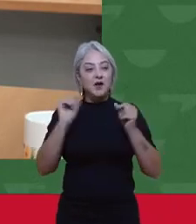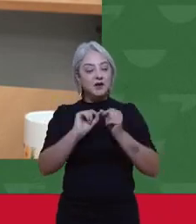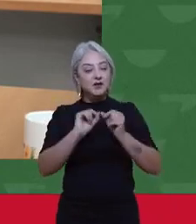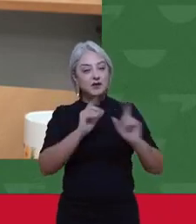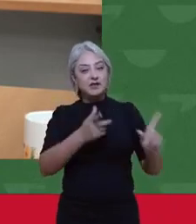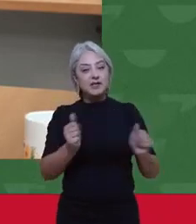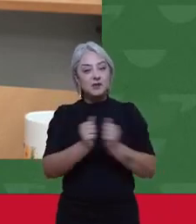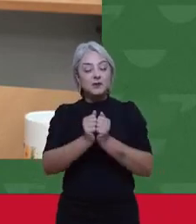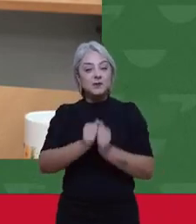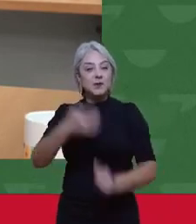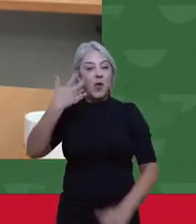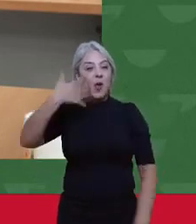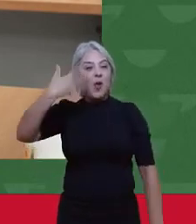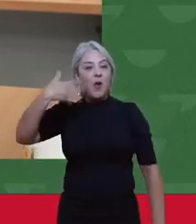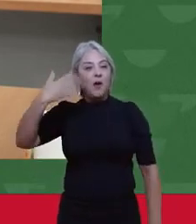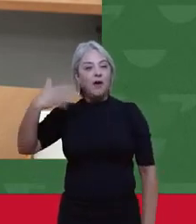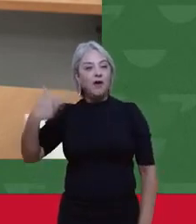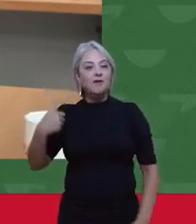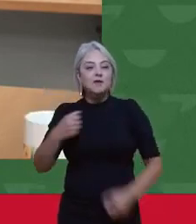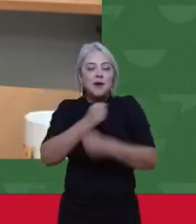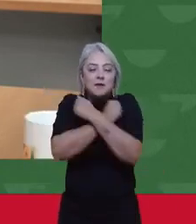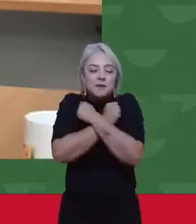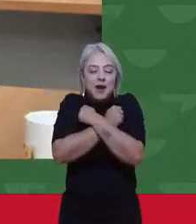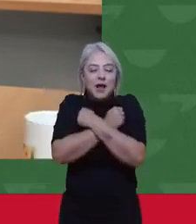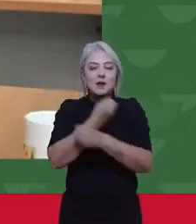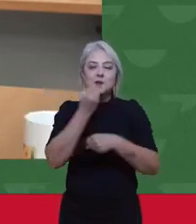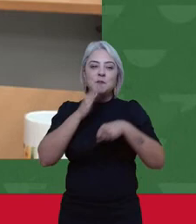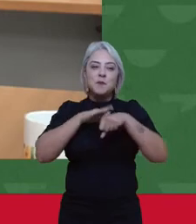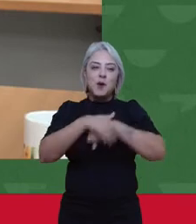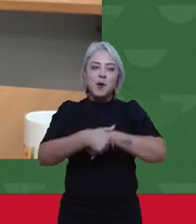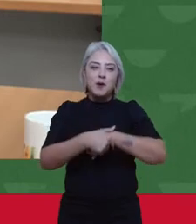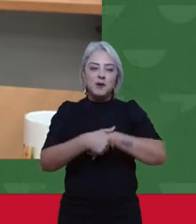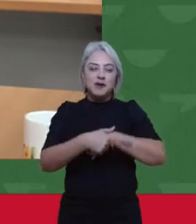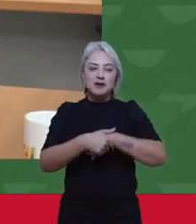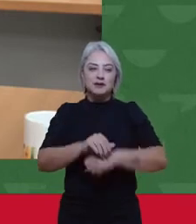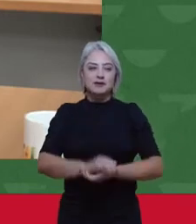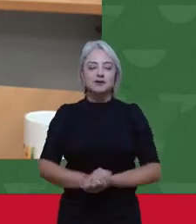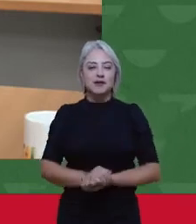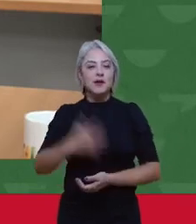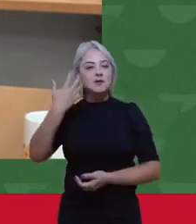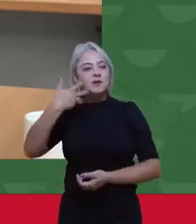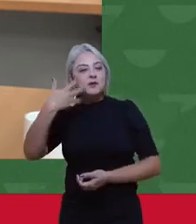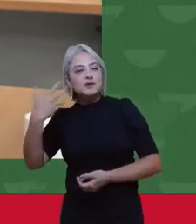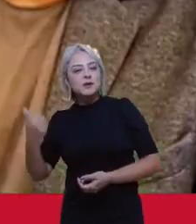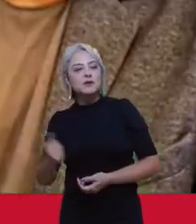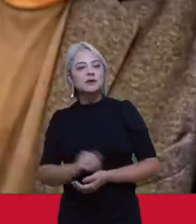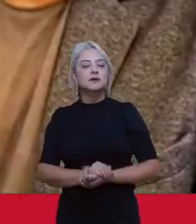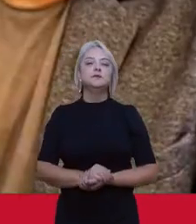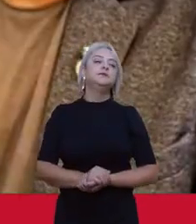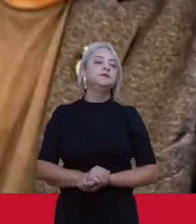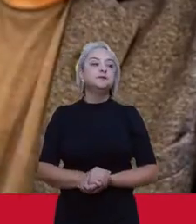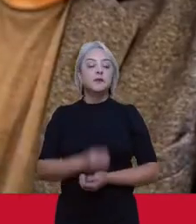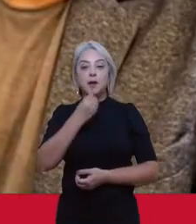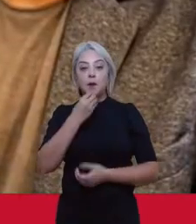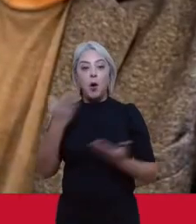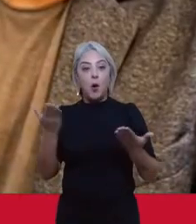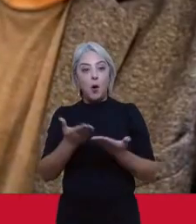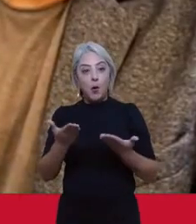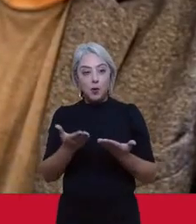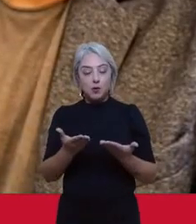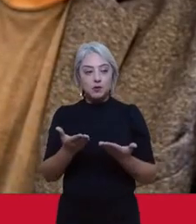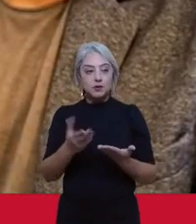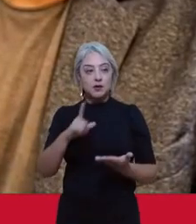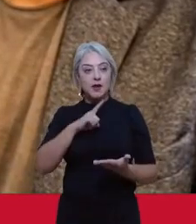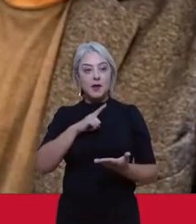com Jean. Um abraço, boa noite e fique com Jean. Bem, hoje nós temos